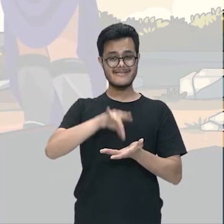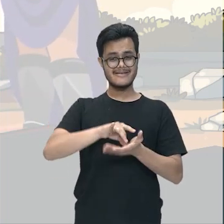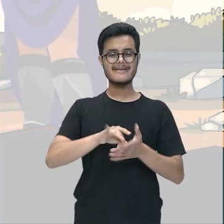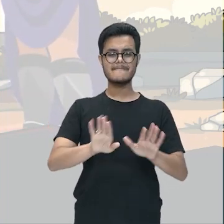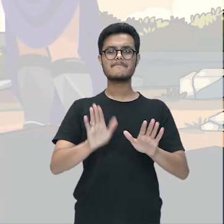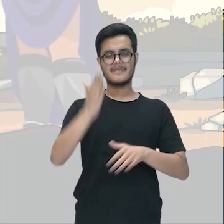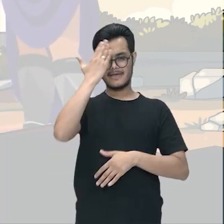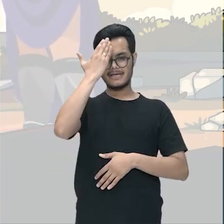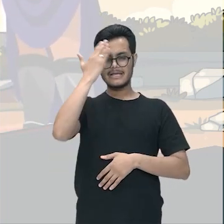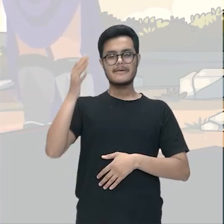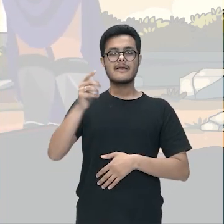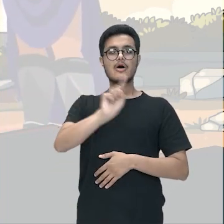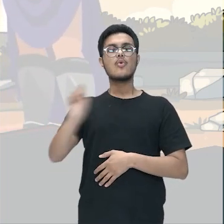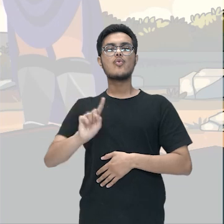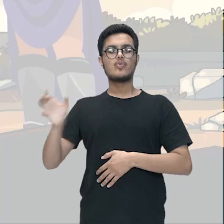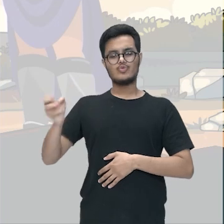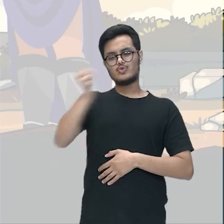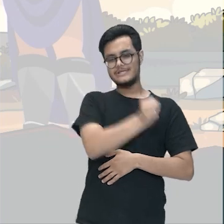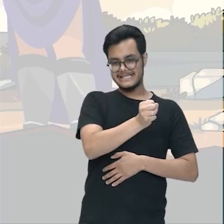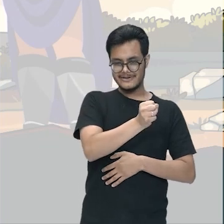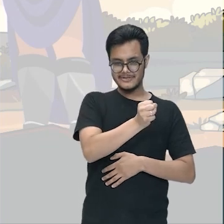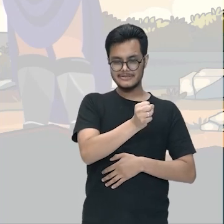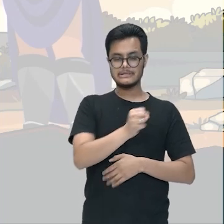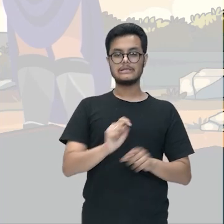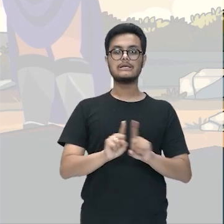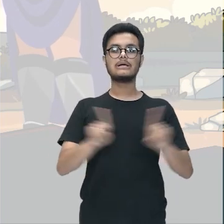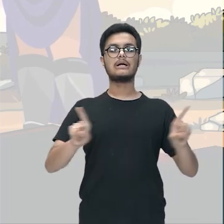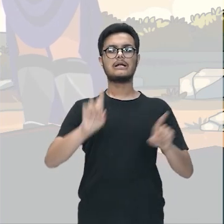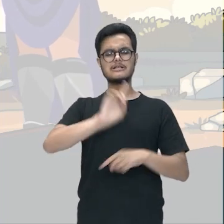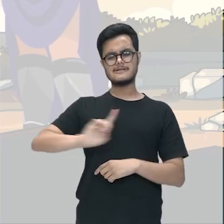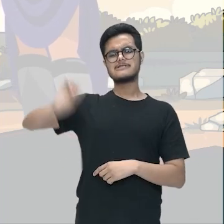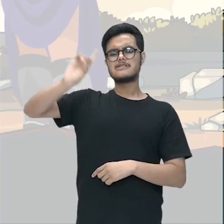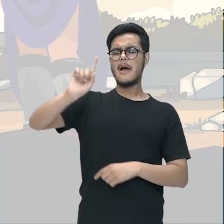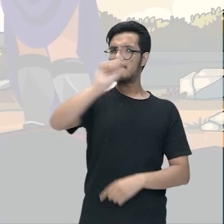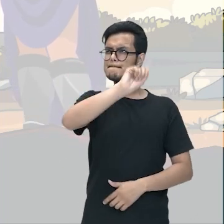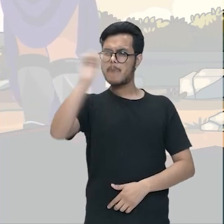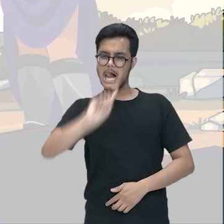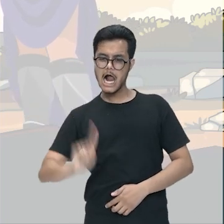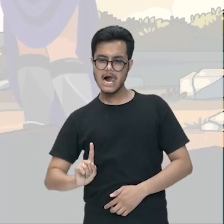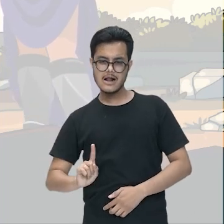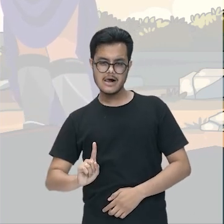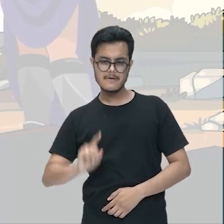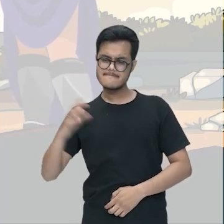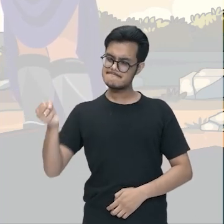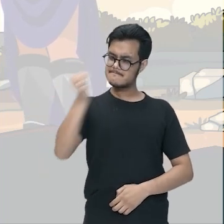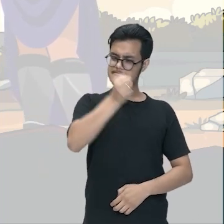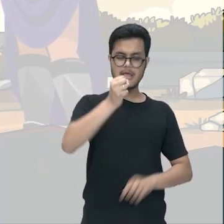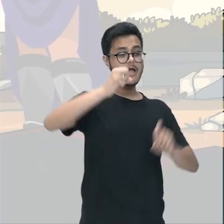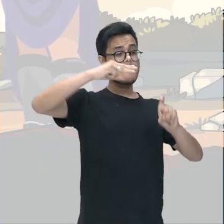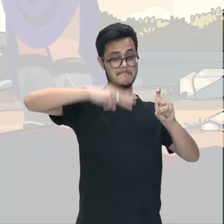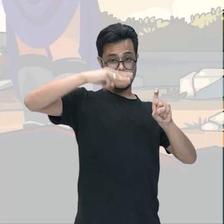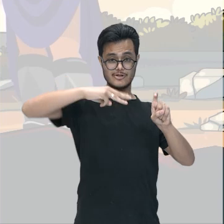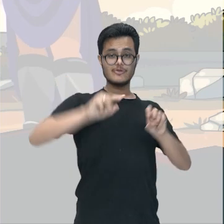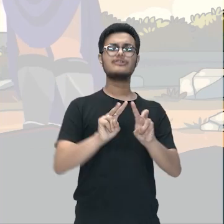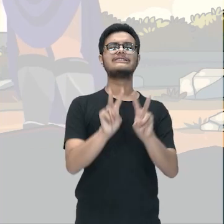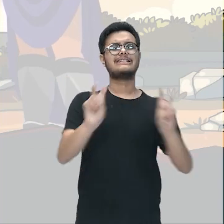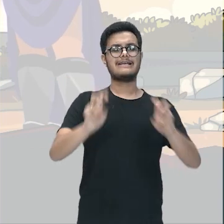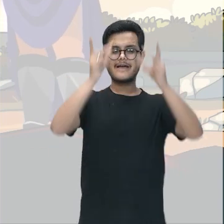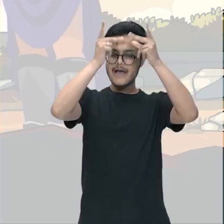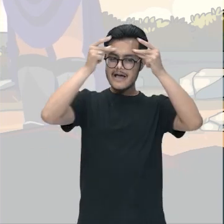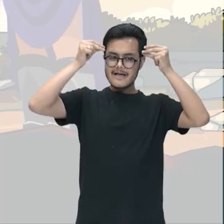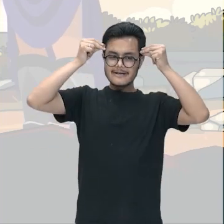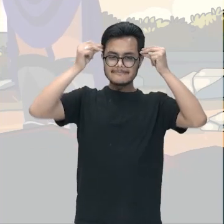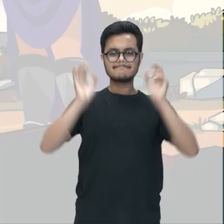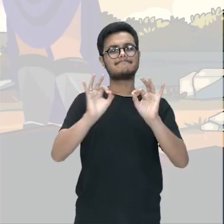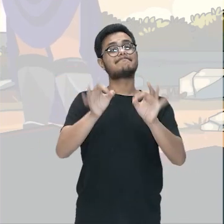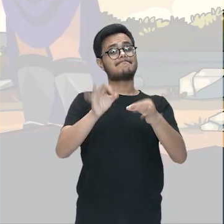O Zeus Todo-Poderoso, né? Aí pegando o seu raio, porque isso tem a ver, então, com a mitologia grega, tá?